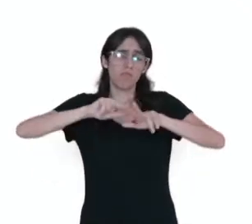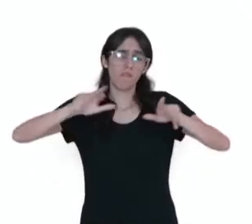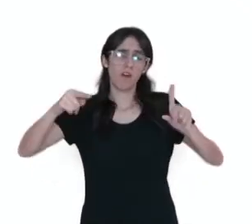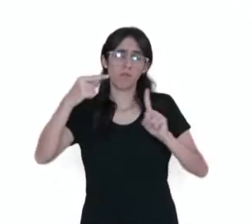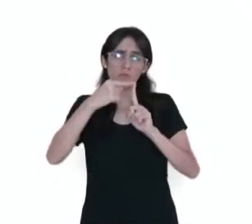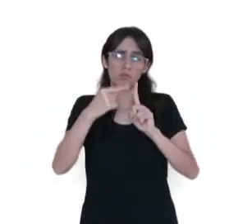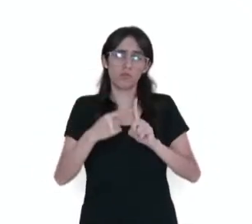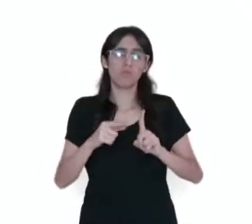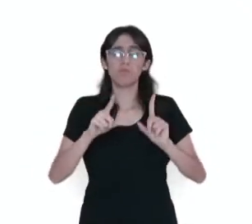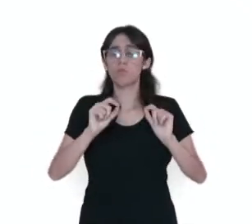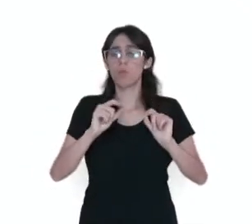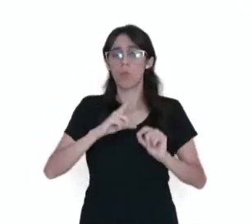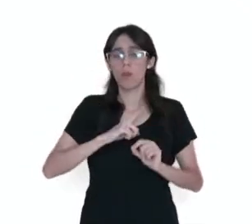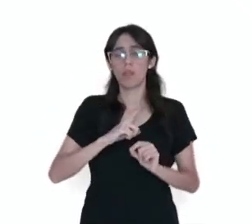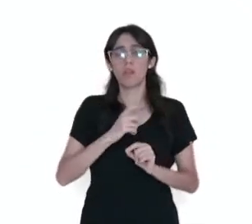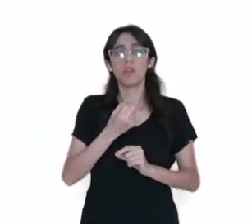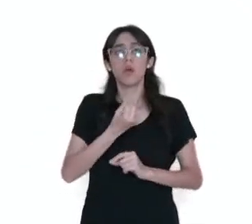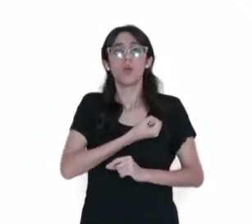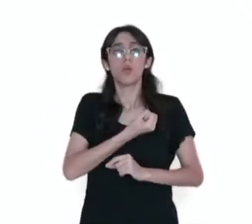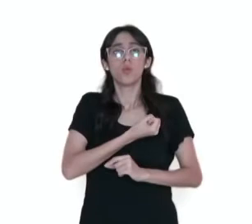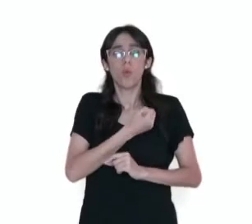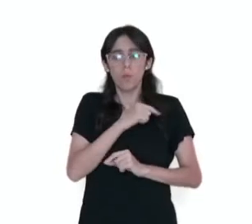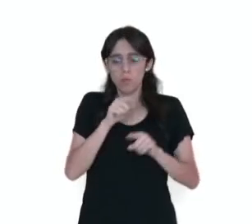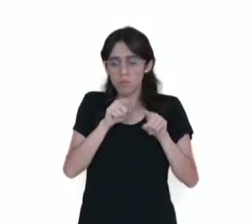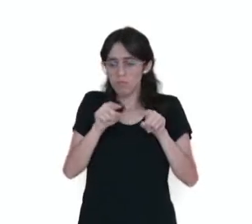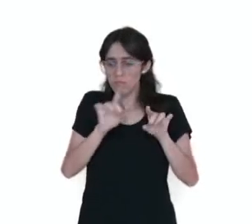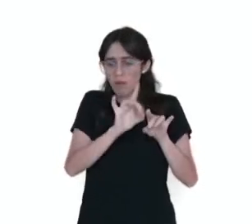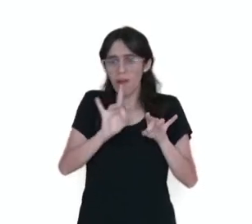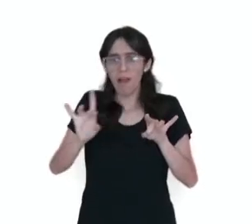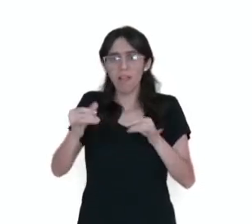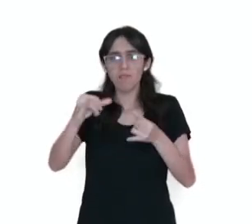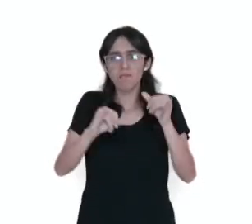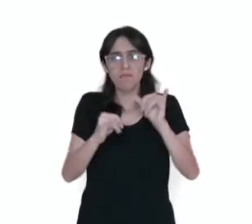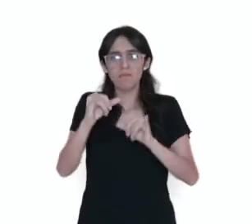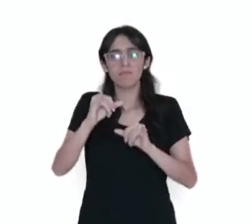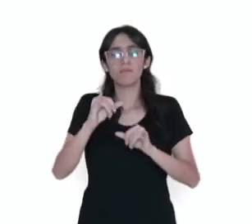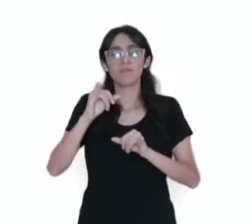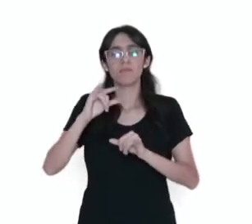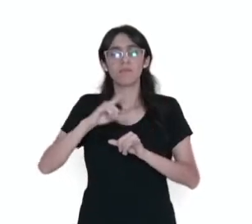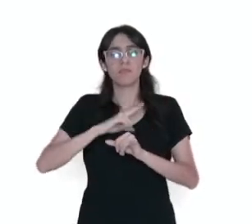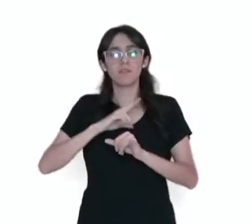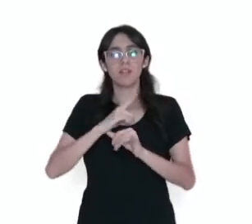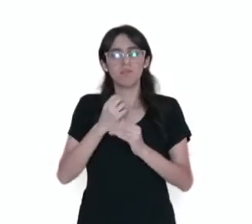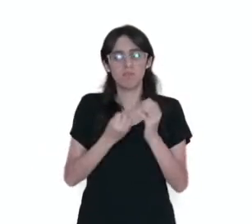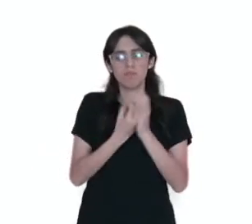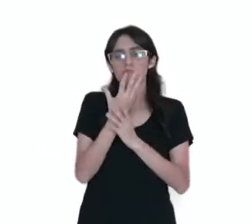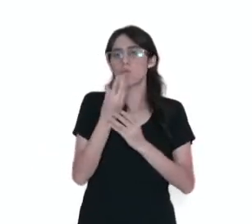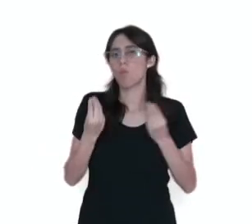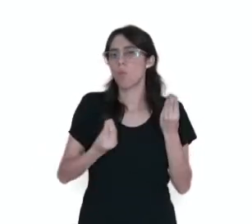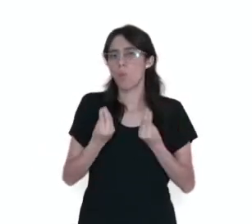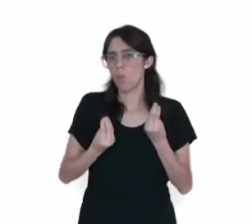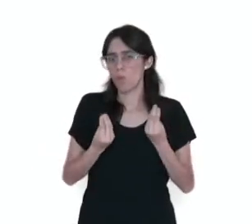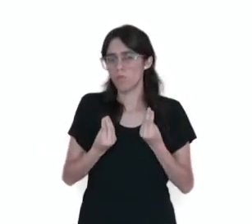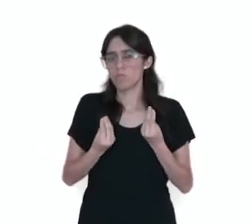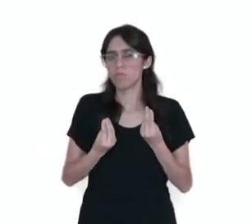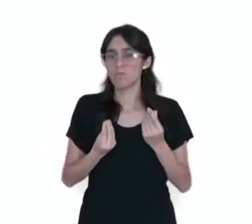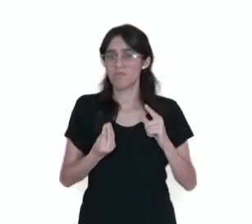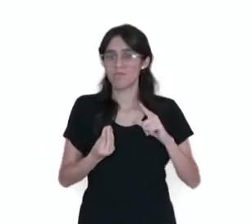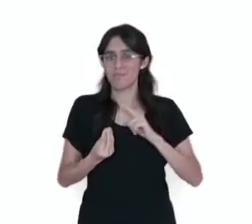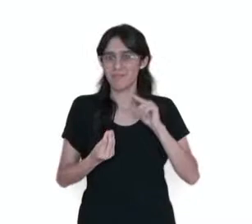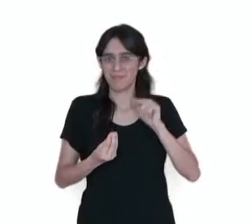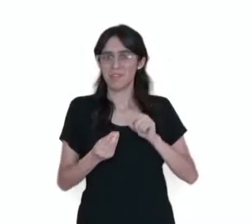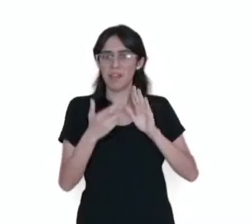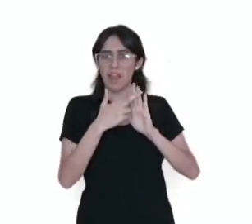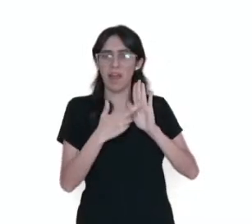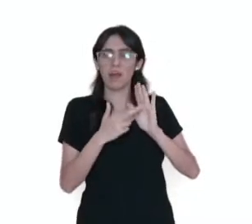delas relaciona o número de substâncias que reagem e o número de substâncias produzidas. De acordo com esse critério, podemos ter